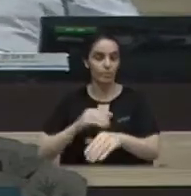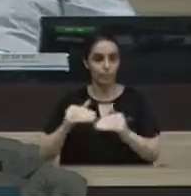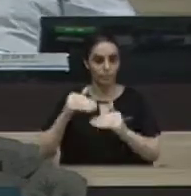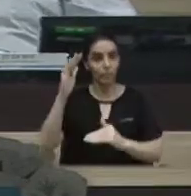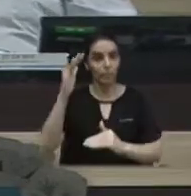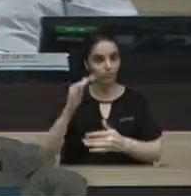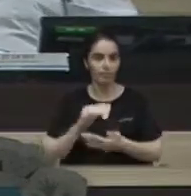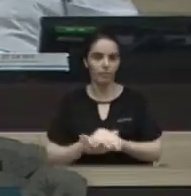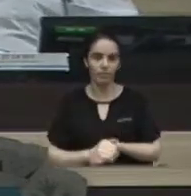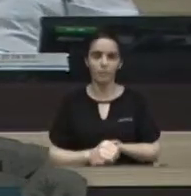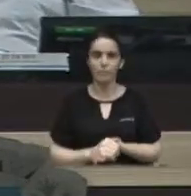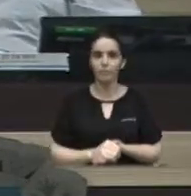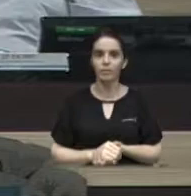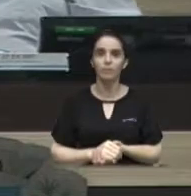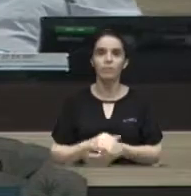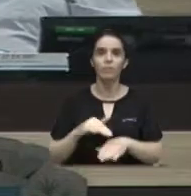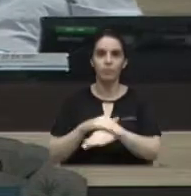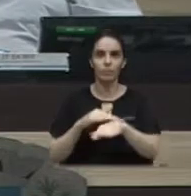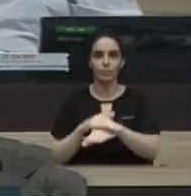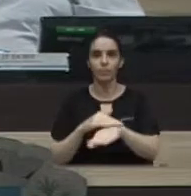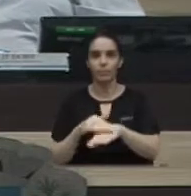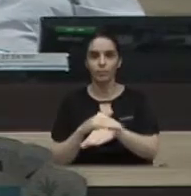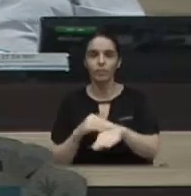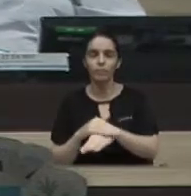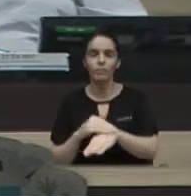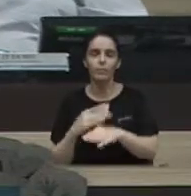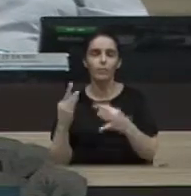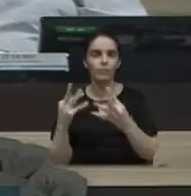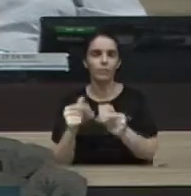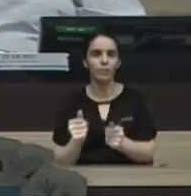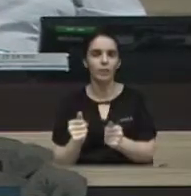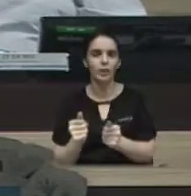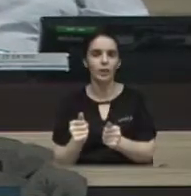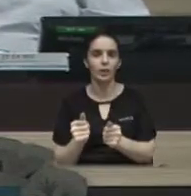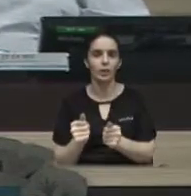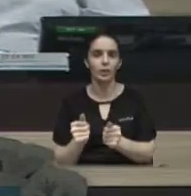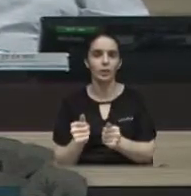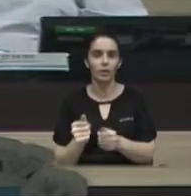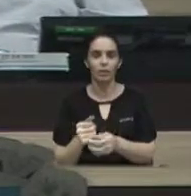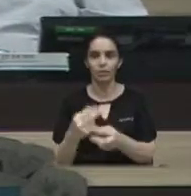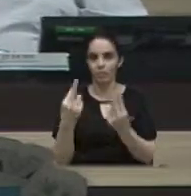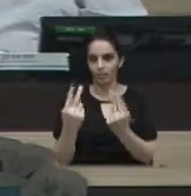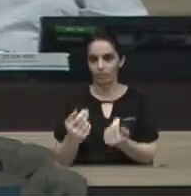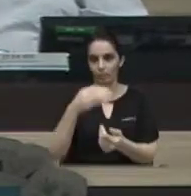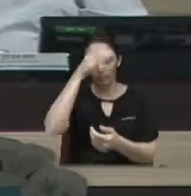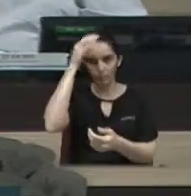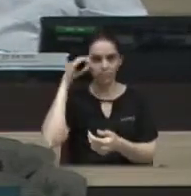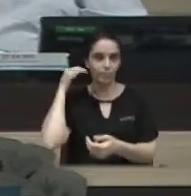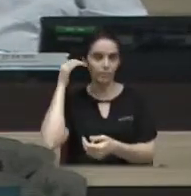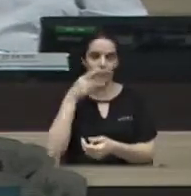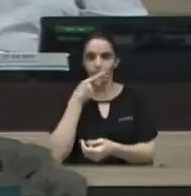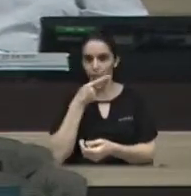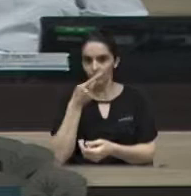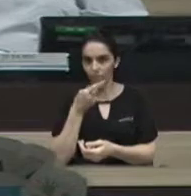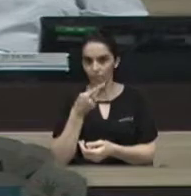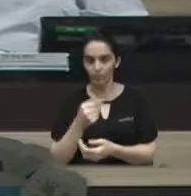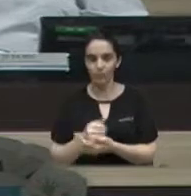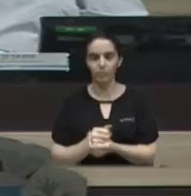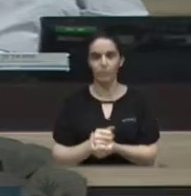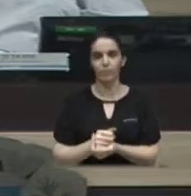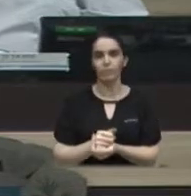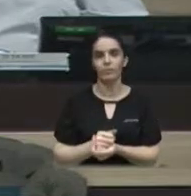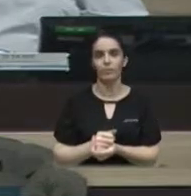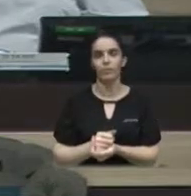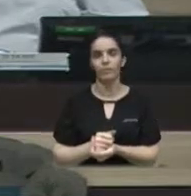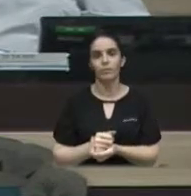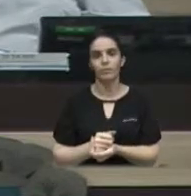gente levar toda a tona essa discussão, quando a gente, muito bem a vereadora Carolina falou, acho que a gente não deveria levar